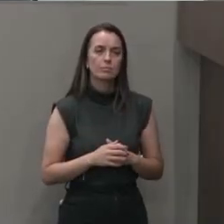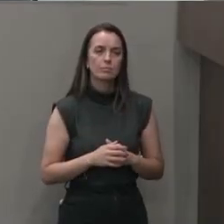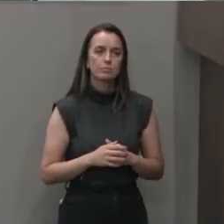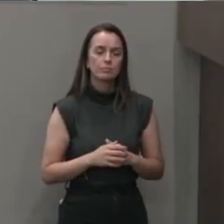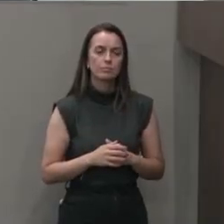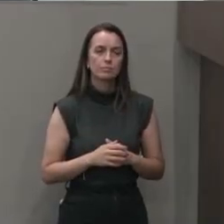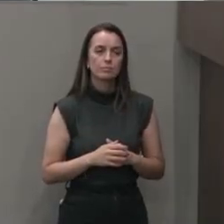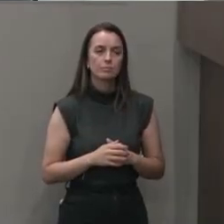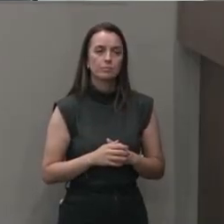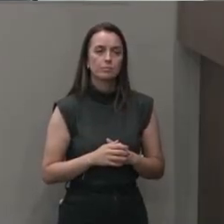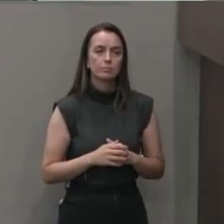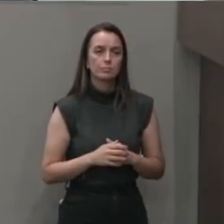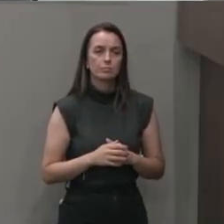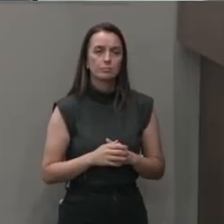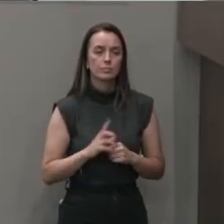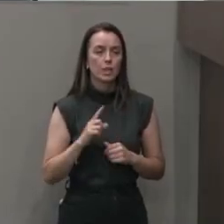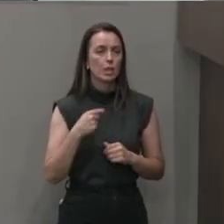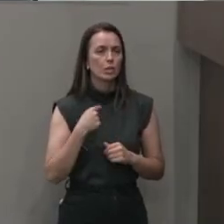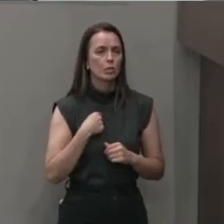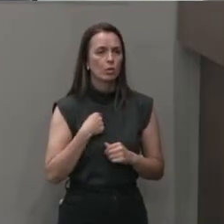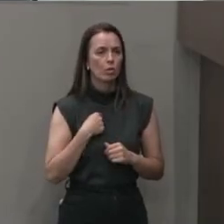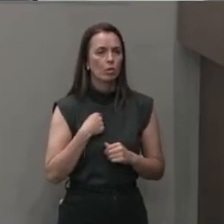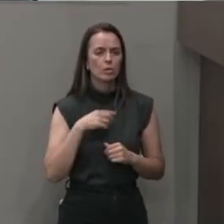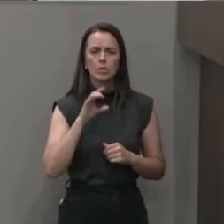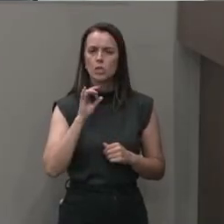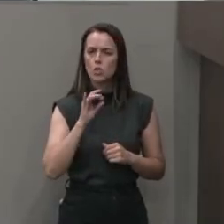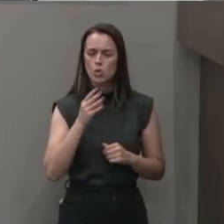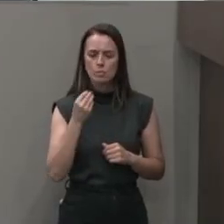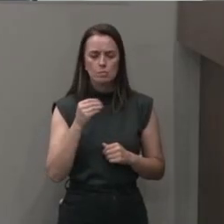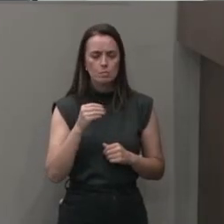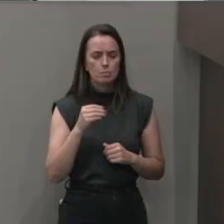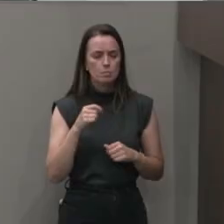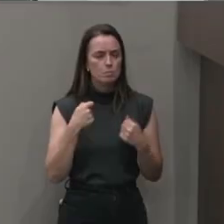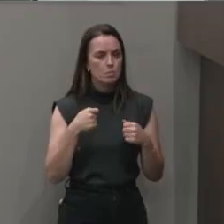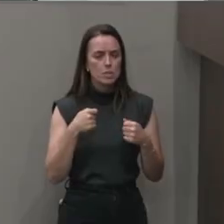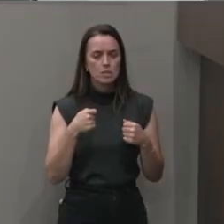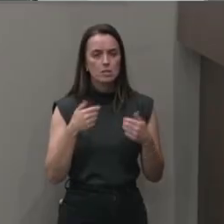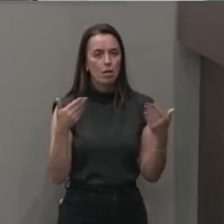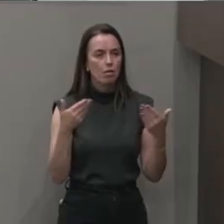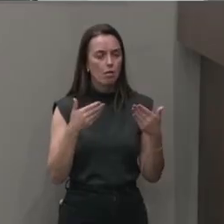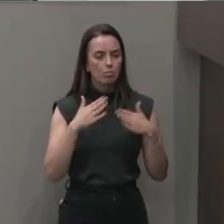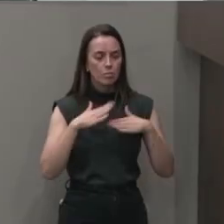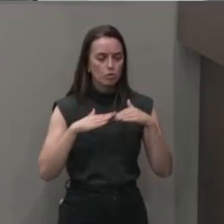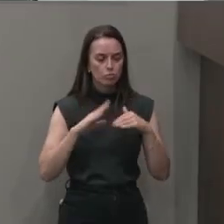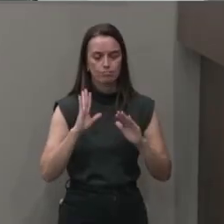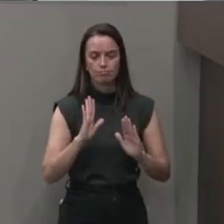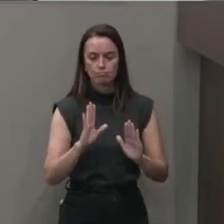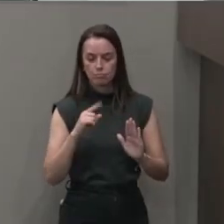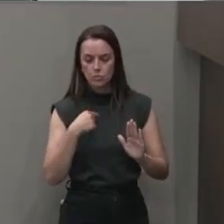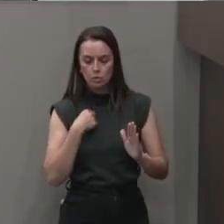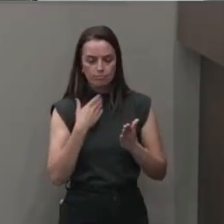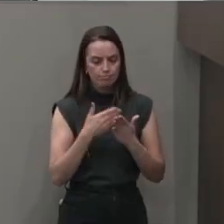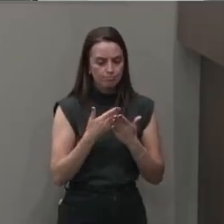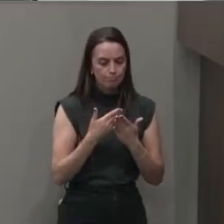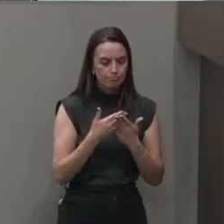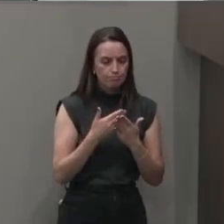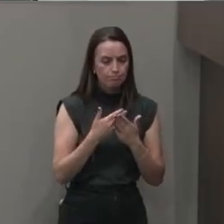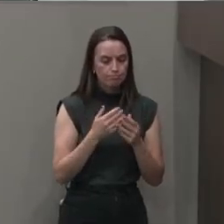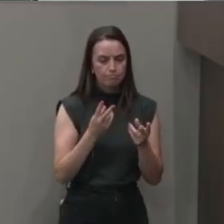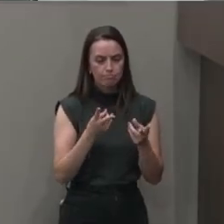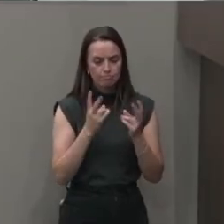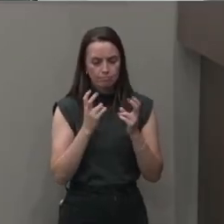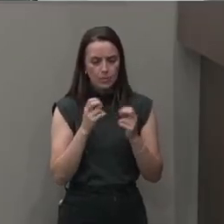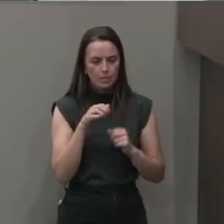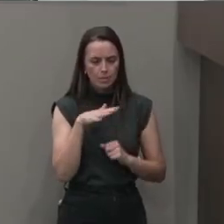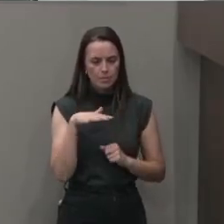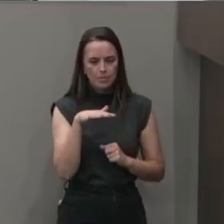É só colocarmos em prática. E fomos estudar e percebemos todo esse cenário que